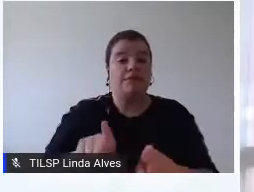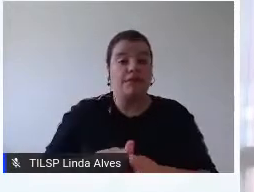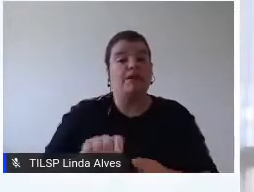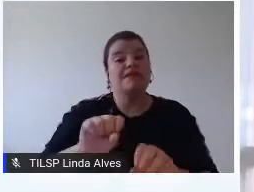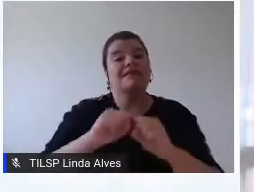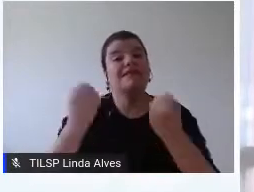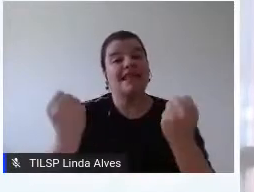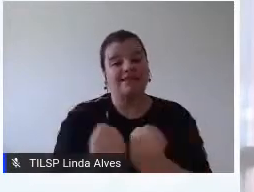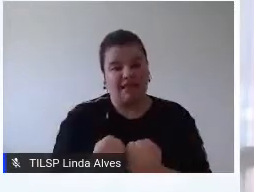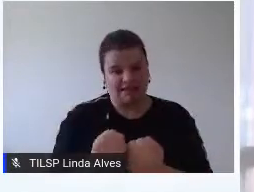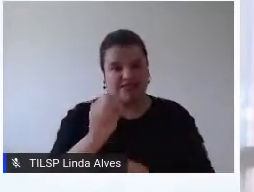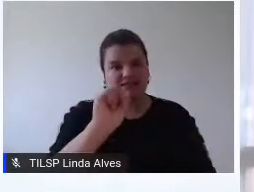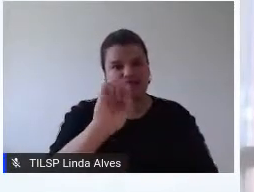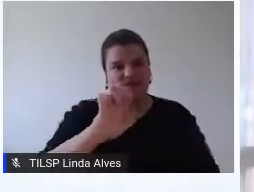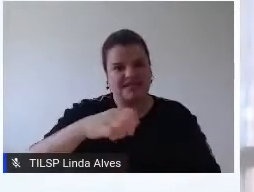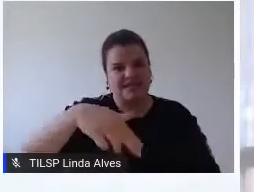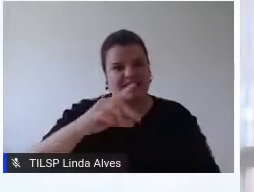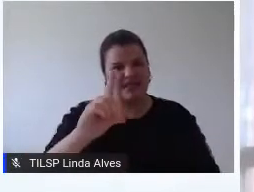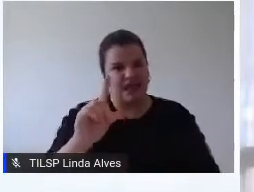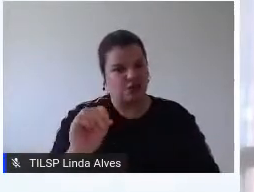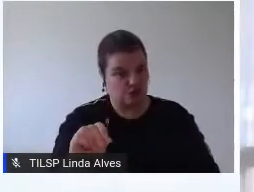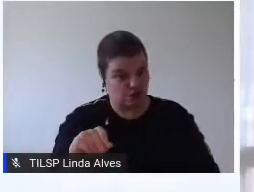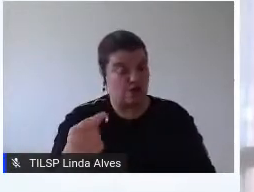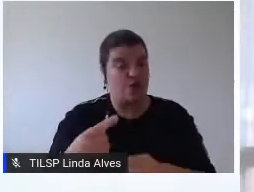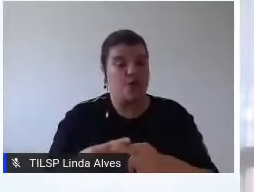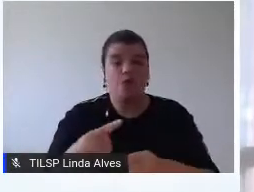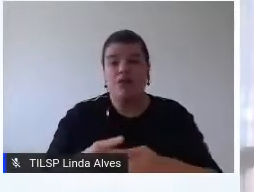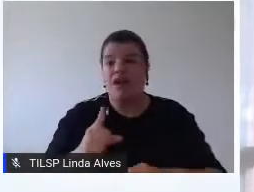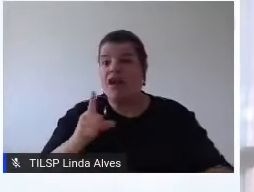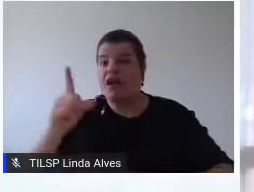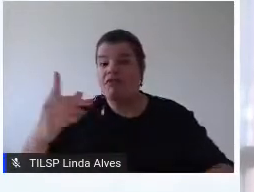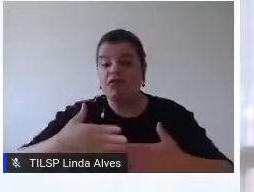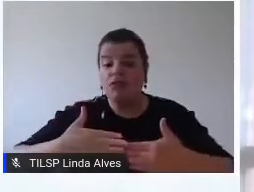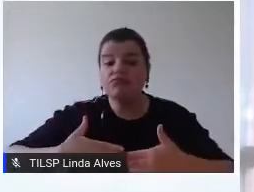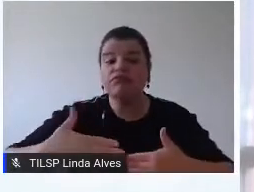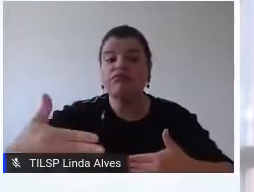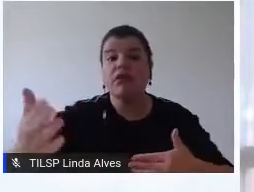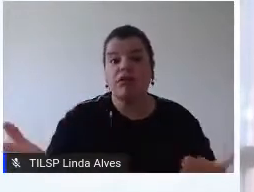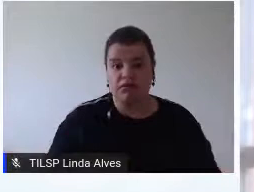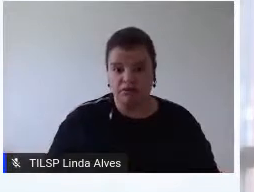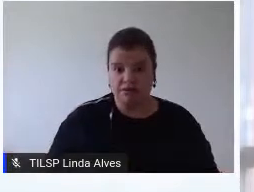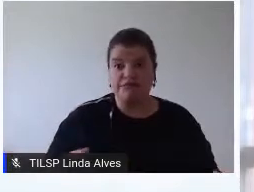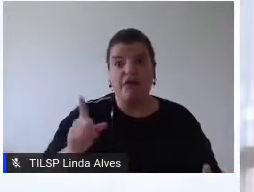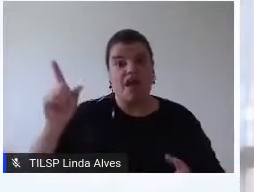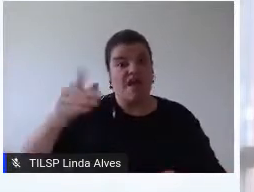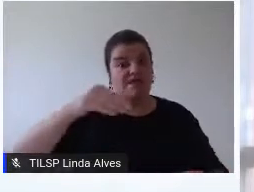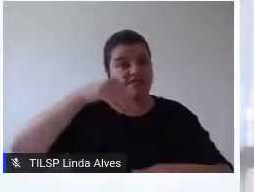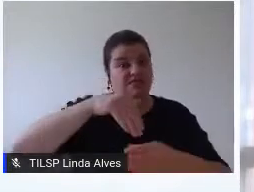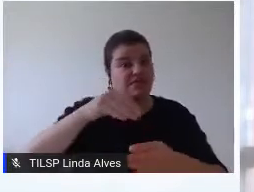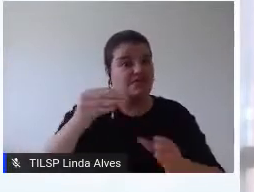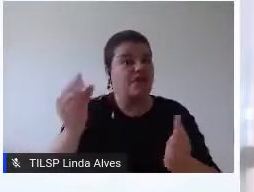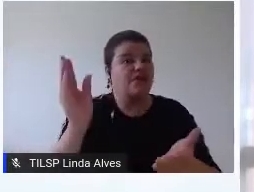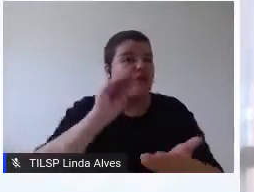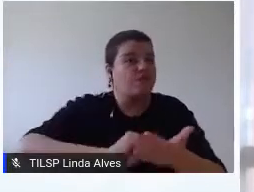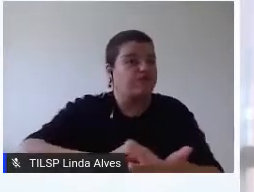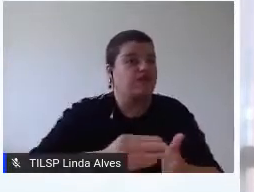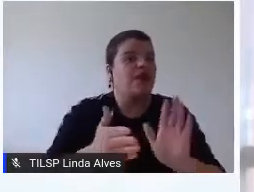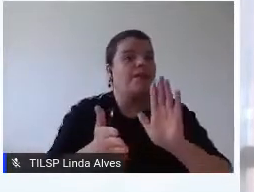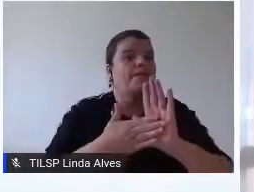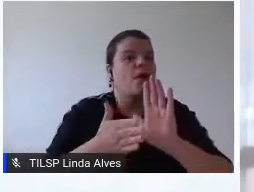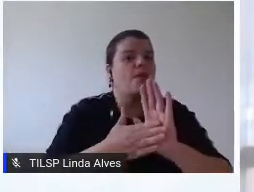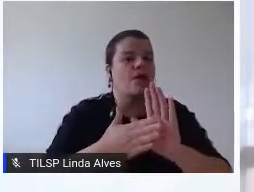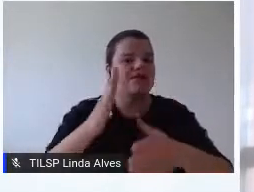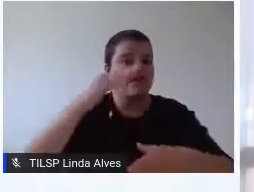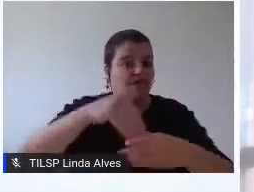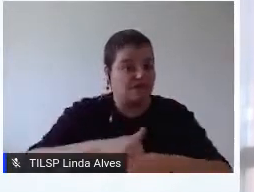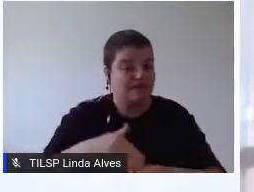porque eles que vão analisar, que vão passar para frente, que vão colocar em votação medidas importantíssimas que o